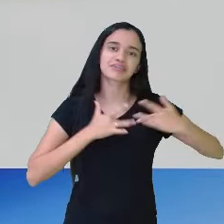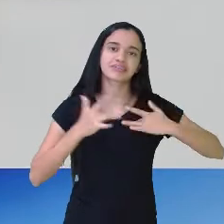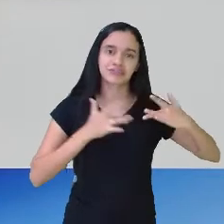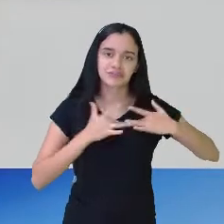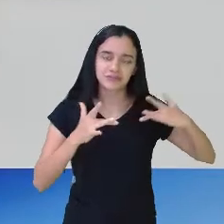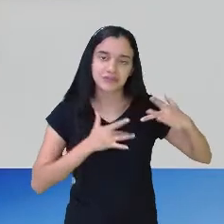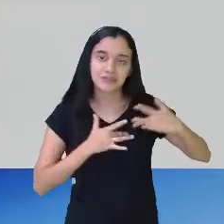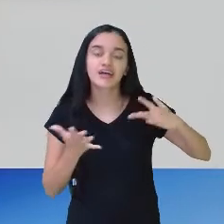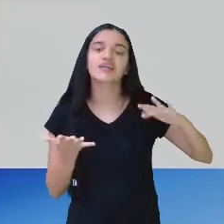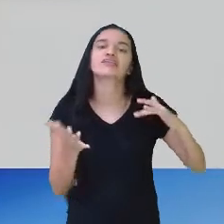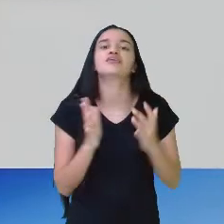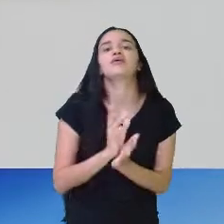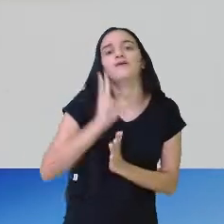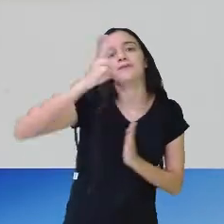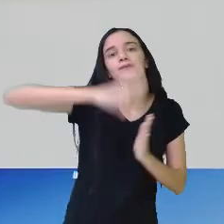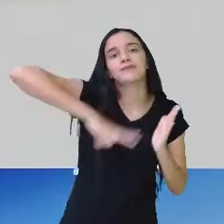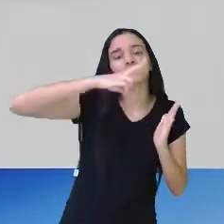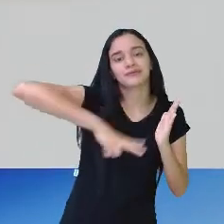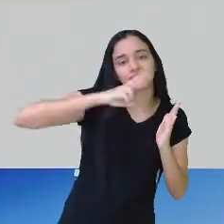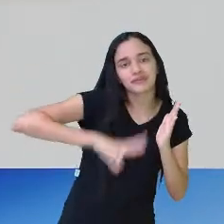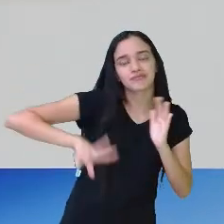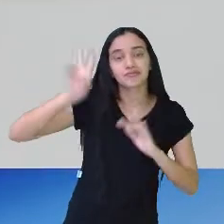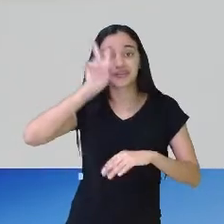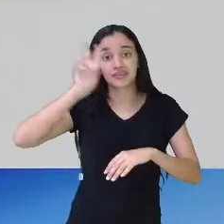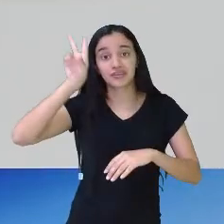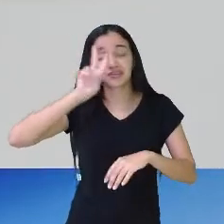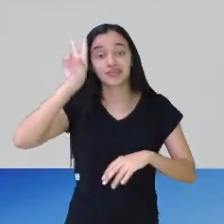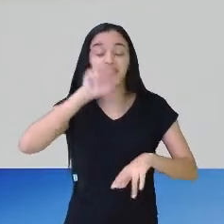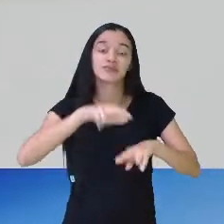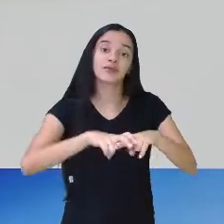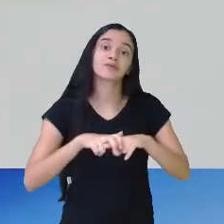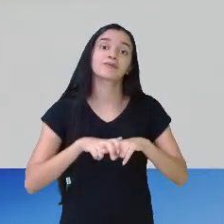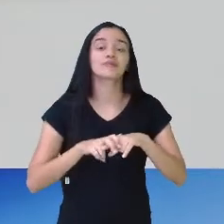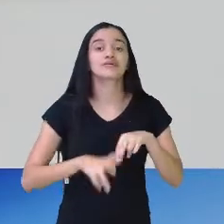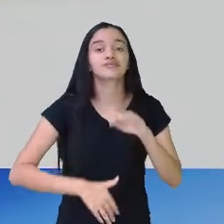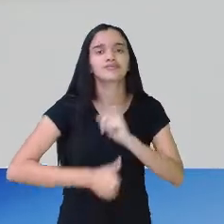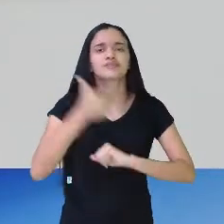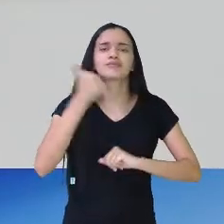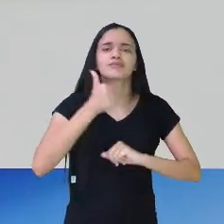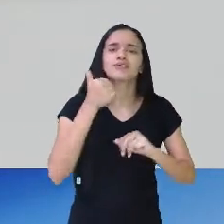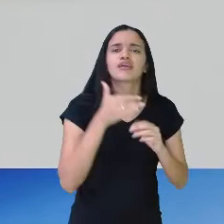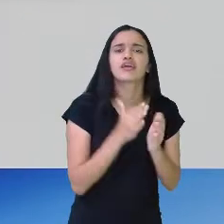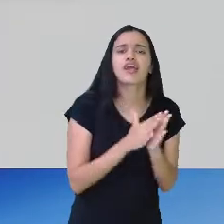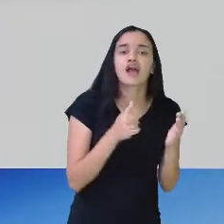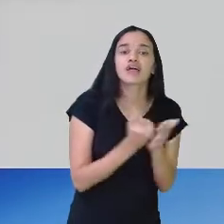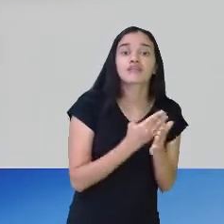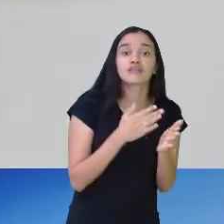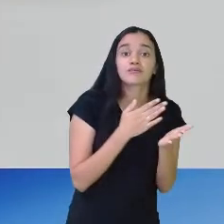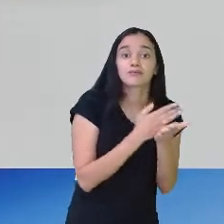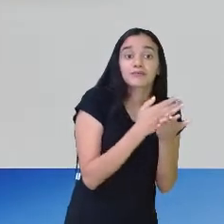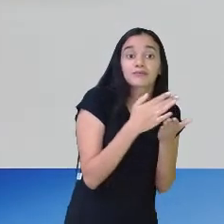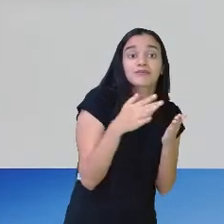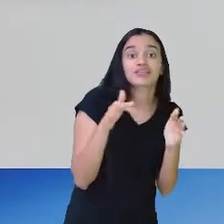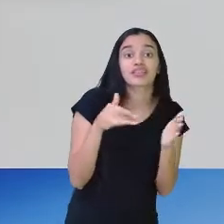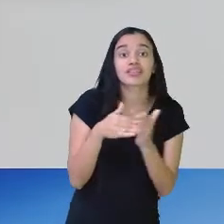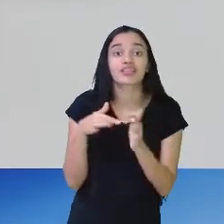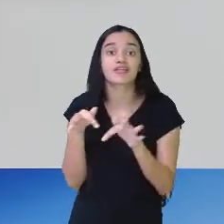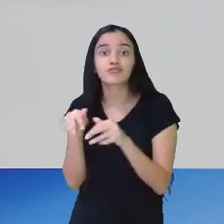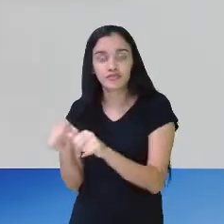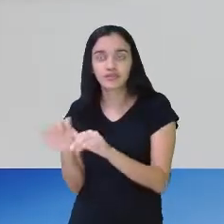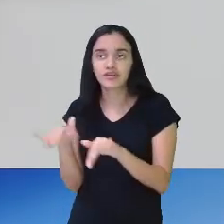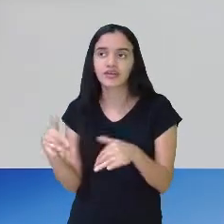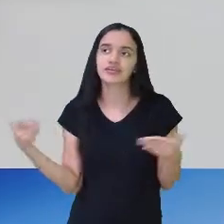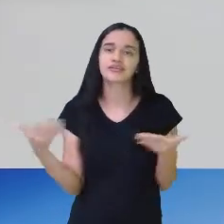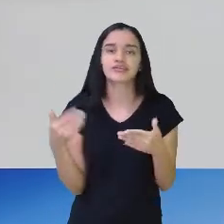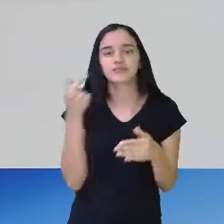apaixonada pelos livros, pelas histórias, e por isso que, da primeira à última página, uma história de amor.